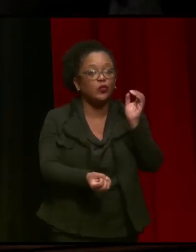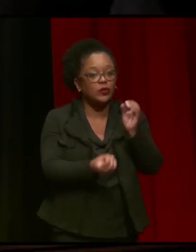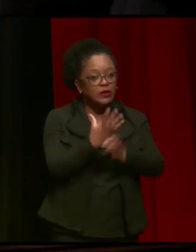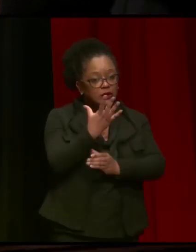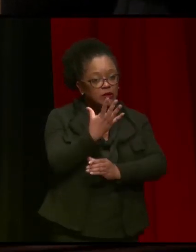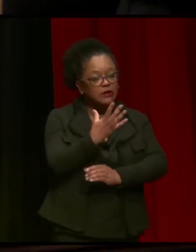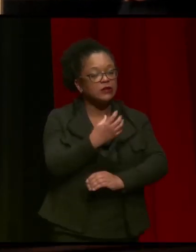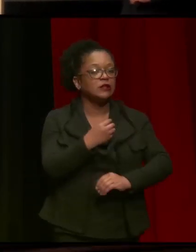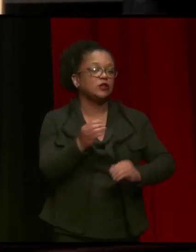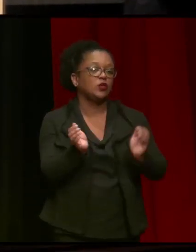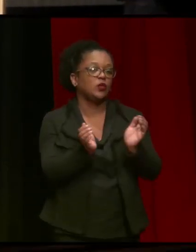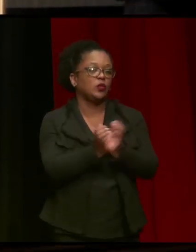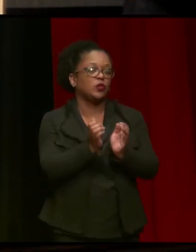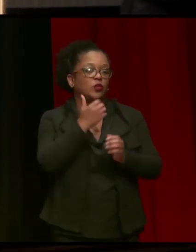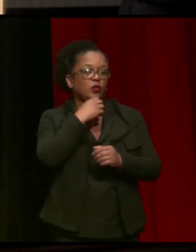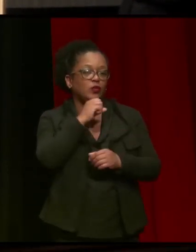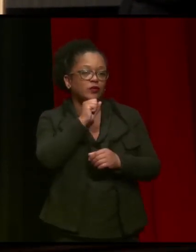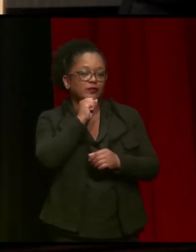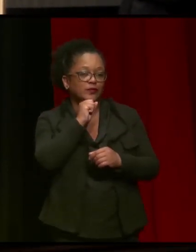Ok.